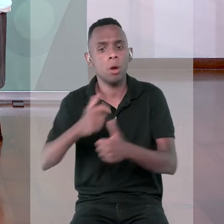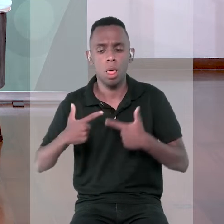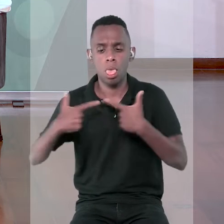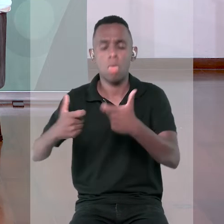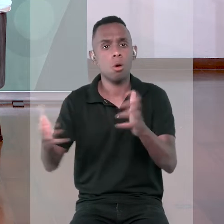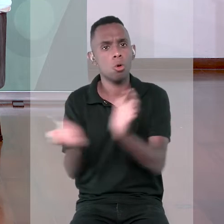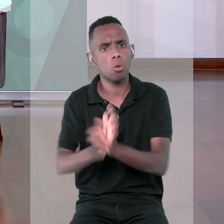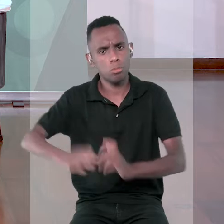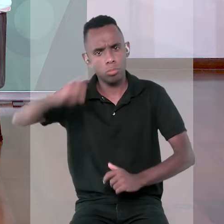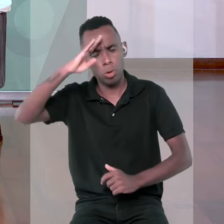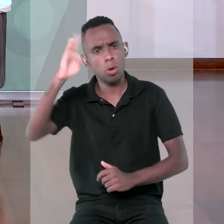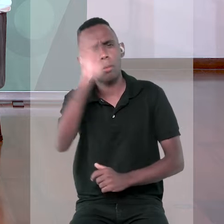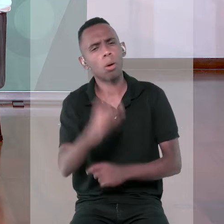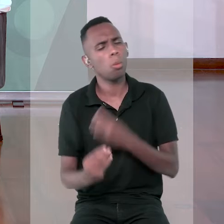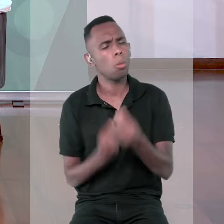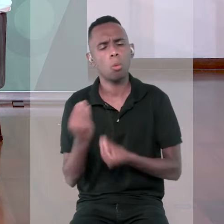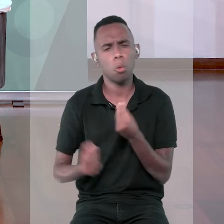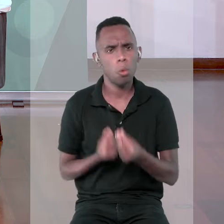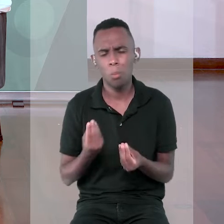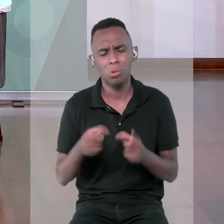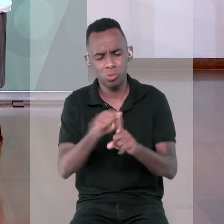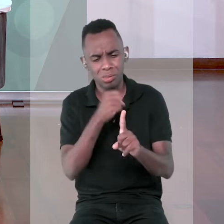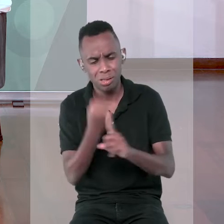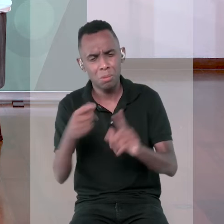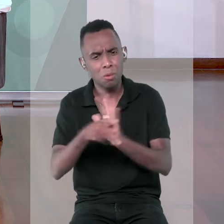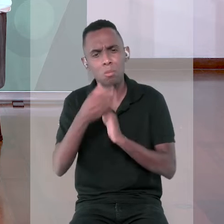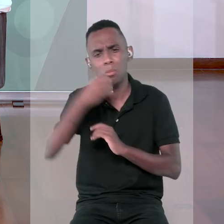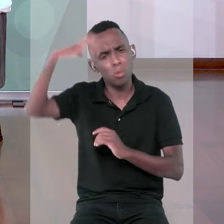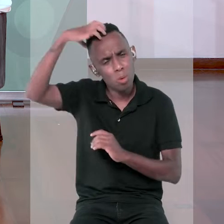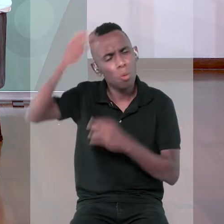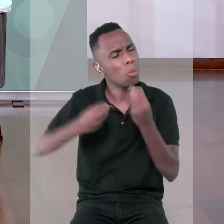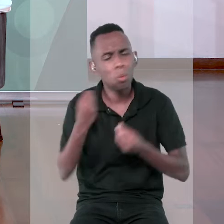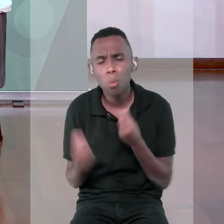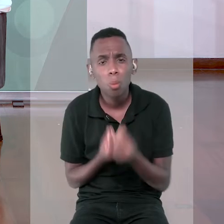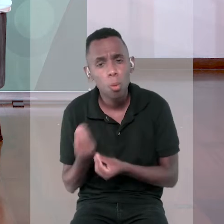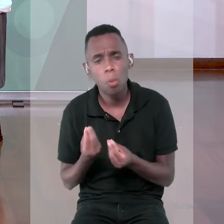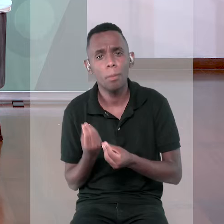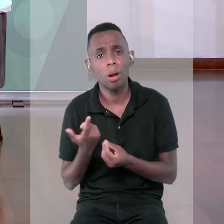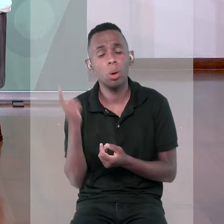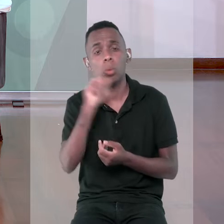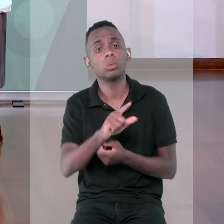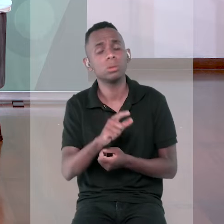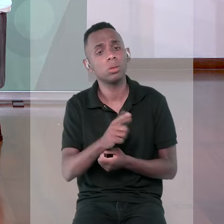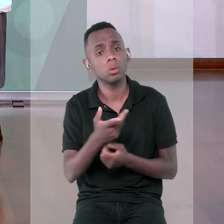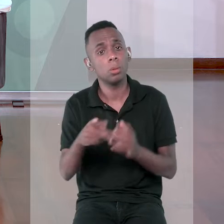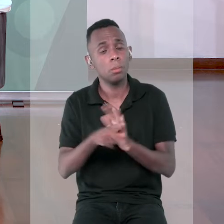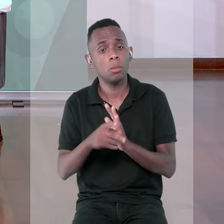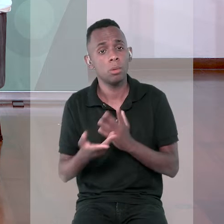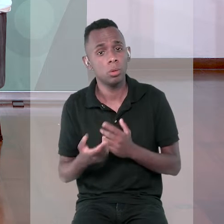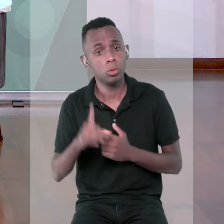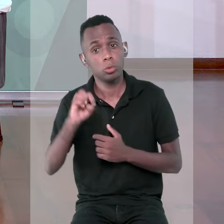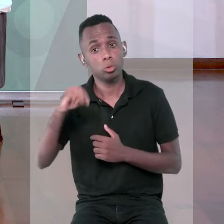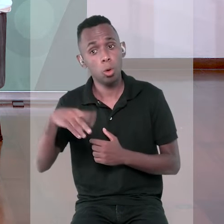no Exército Brasileiro, né? Numa sociedade colonial. Que é isso? Como é que ela foi receber honrarias do Dom Pedro I